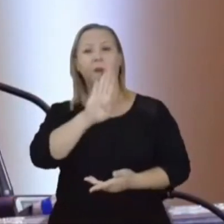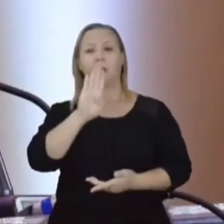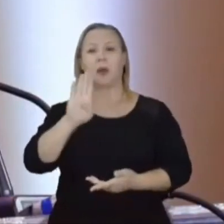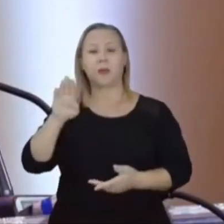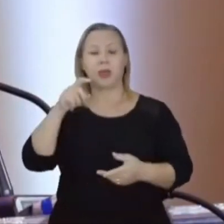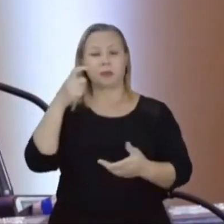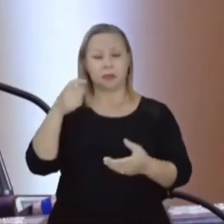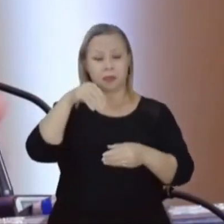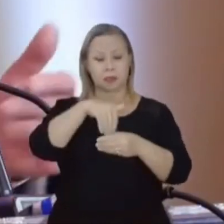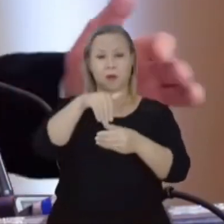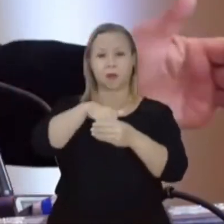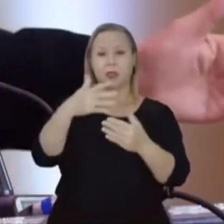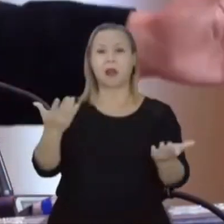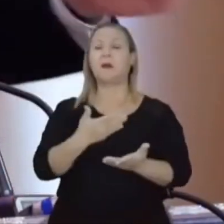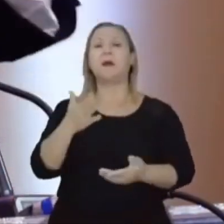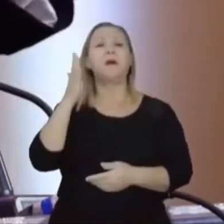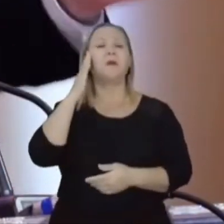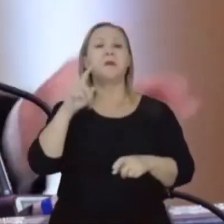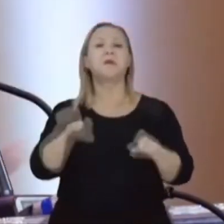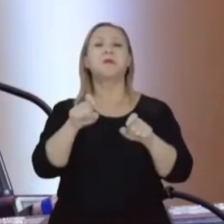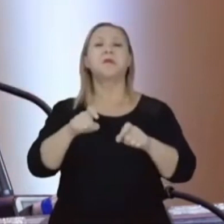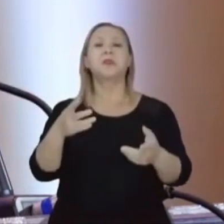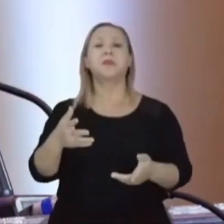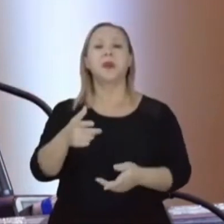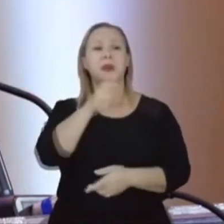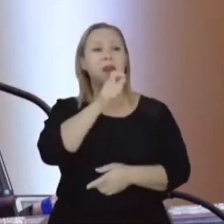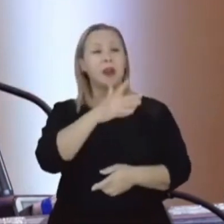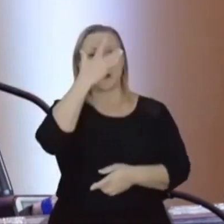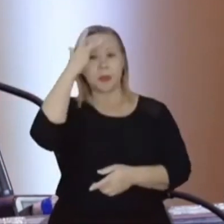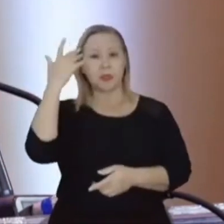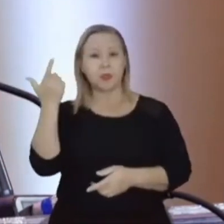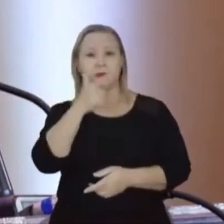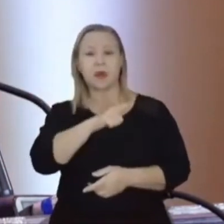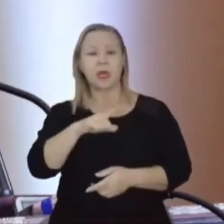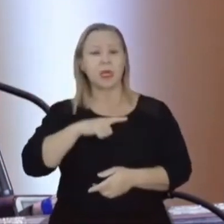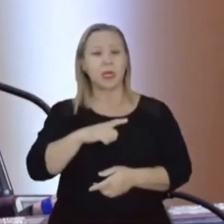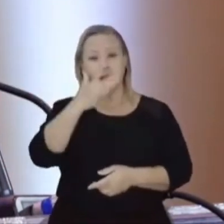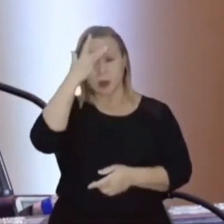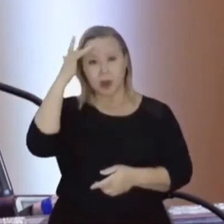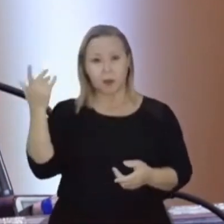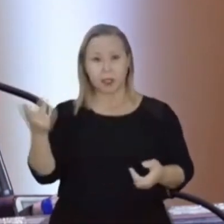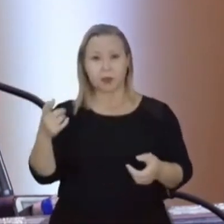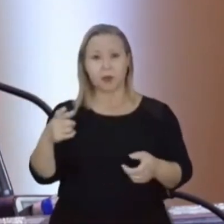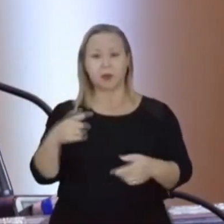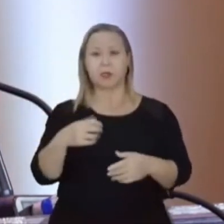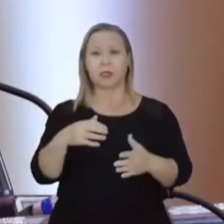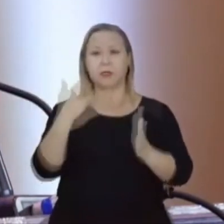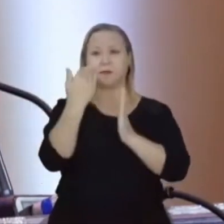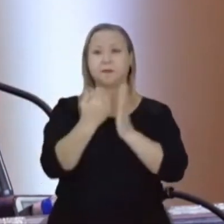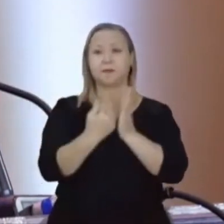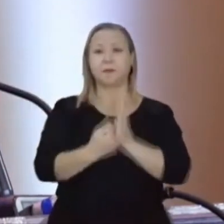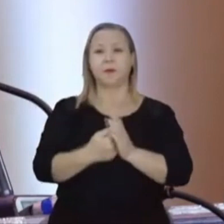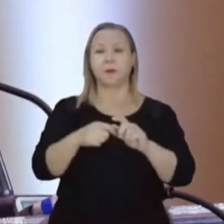ganhar, e tem um cara que está com um esquema de computador, é uma indústria de telefonema para a Rede Globo, ele ser indicado.